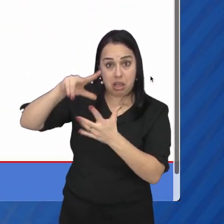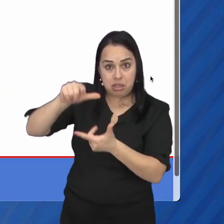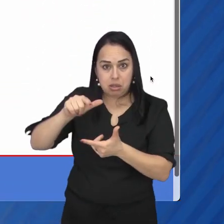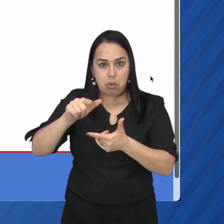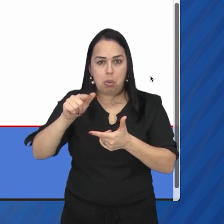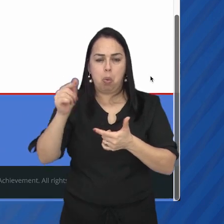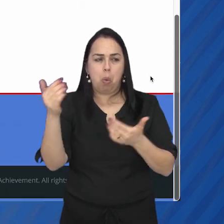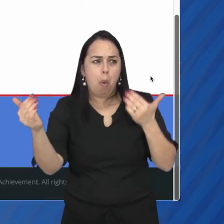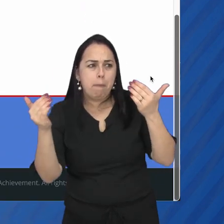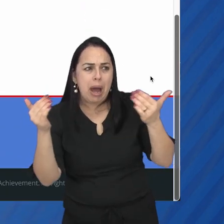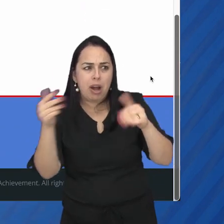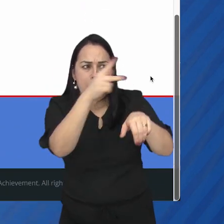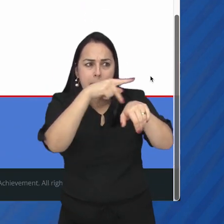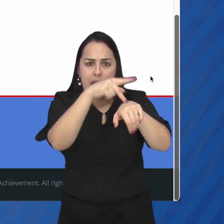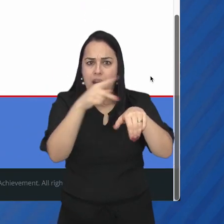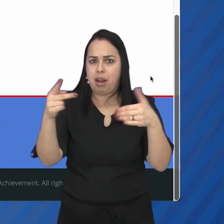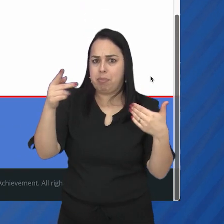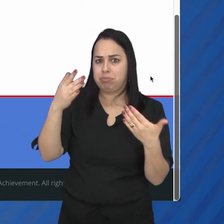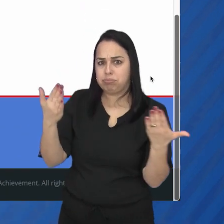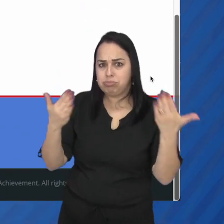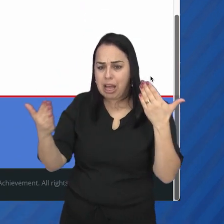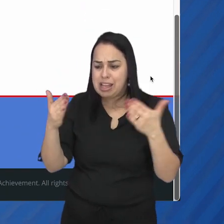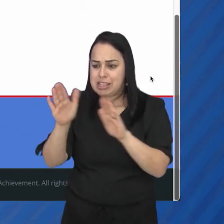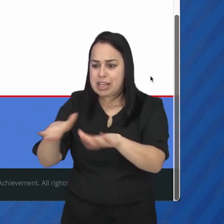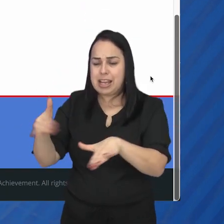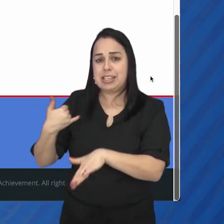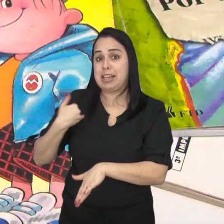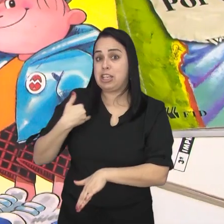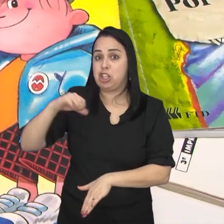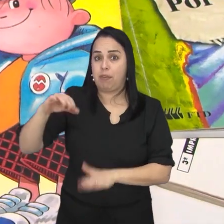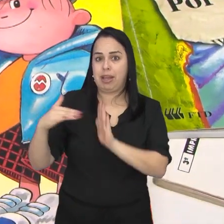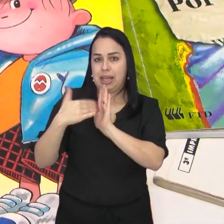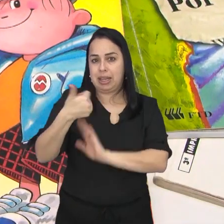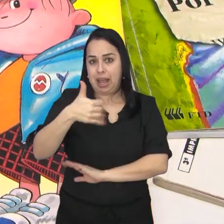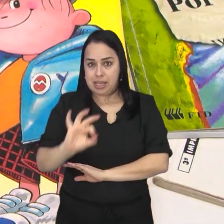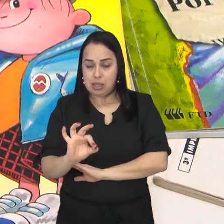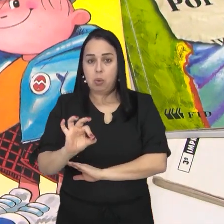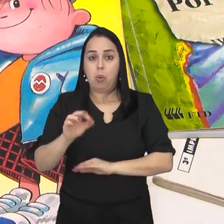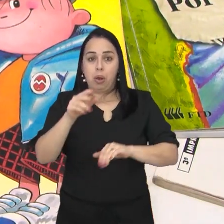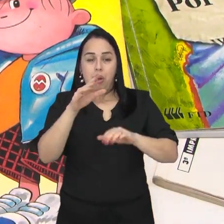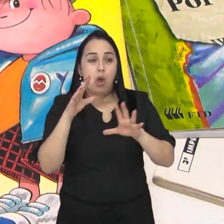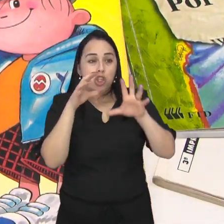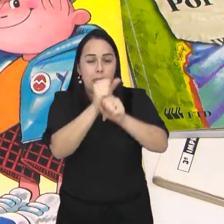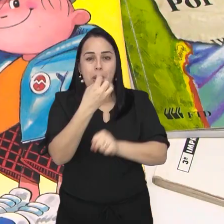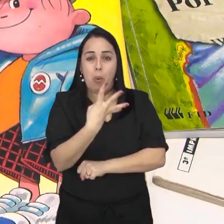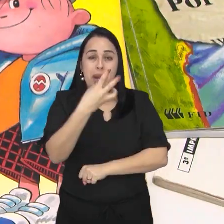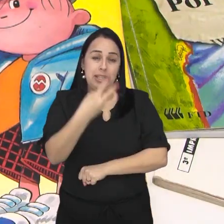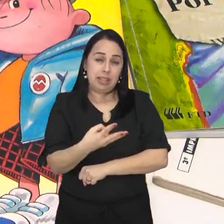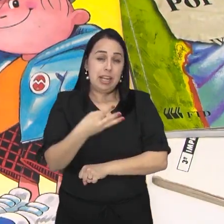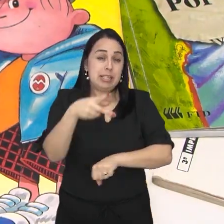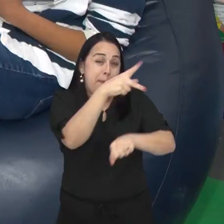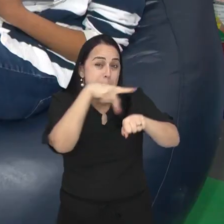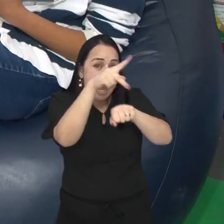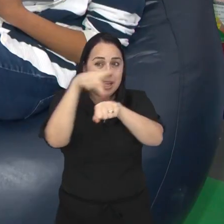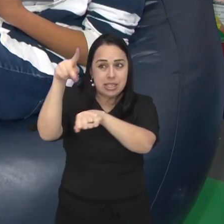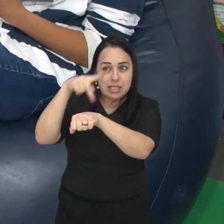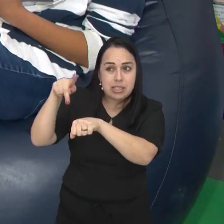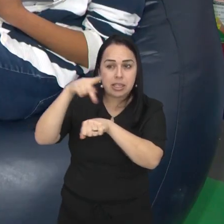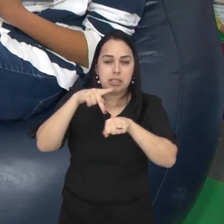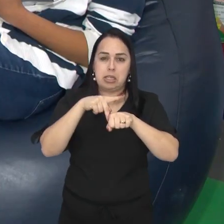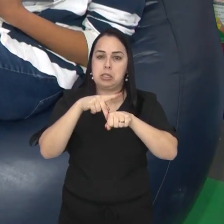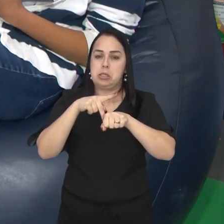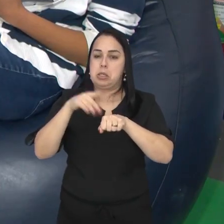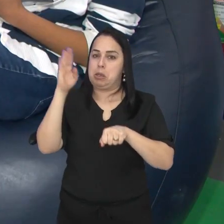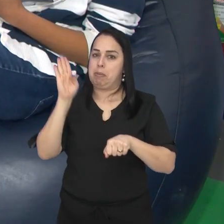as habilidades de leitura de crianças entre 9 e 10 anos. 43 países participaram do estudo e o Brasil